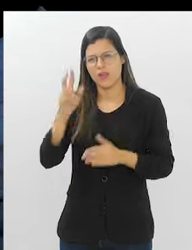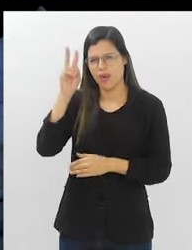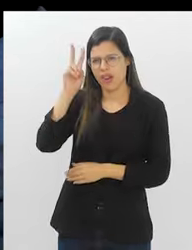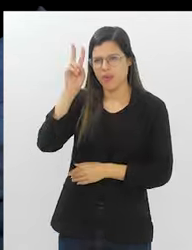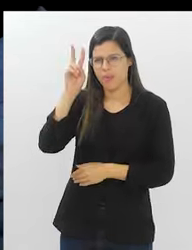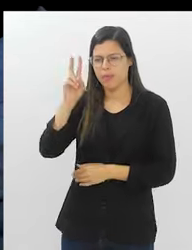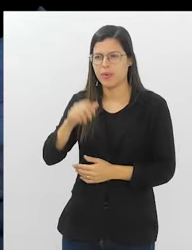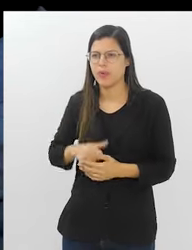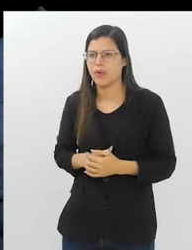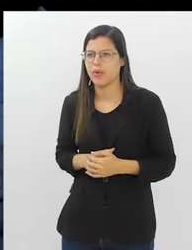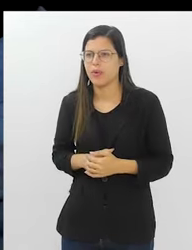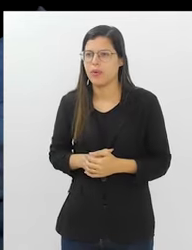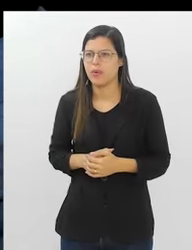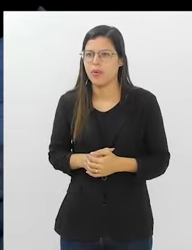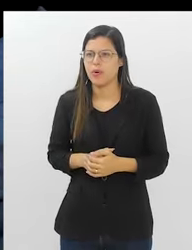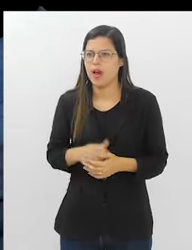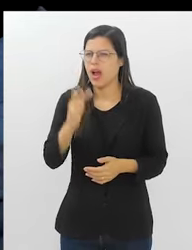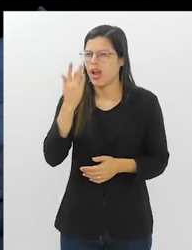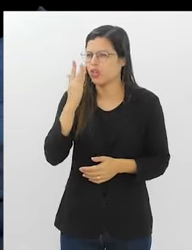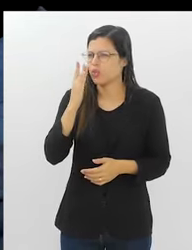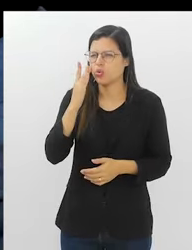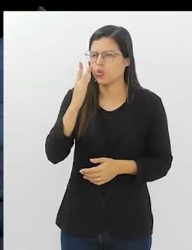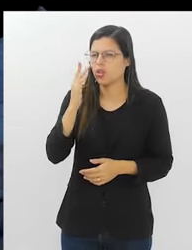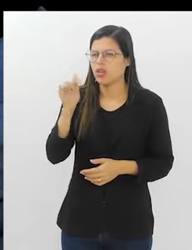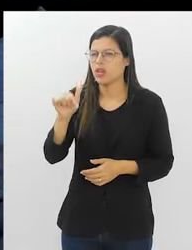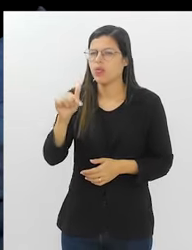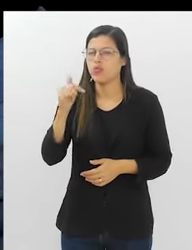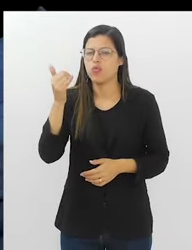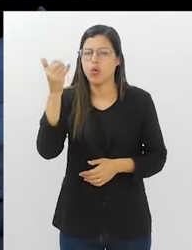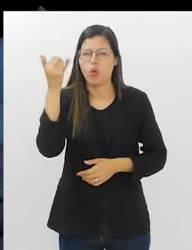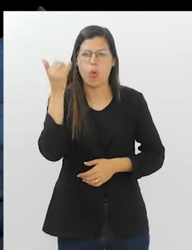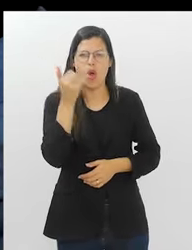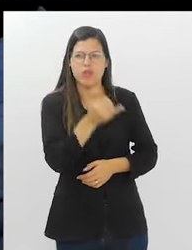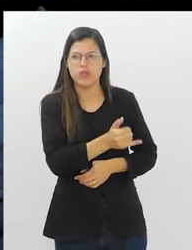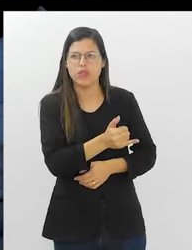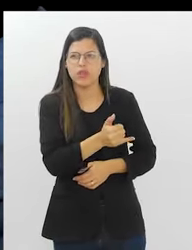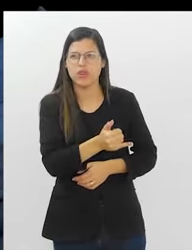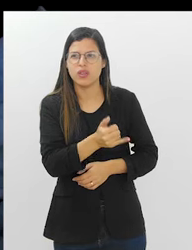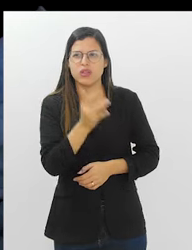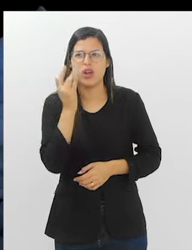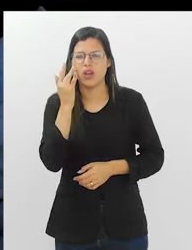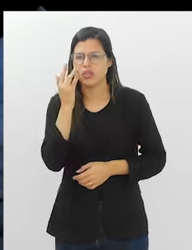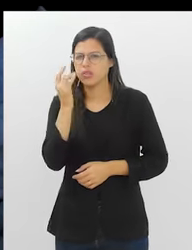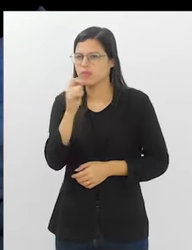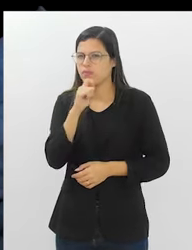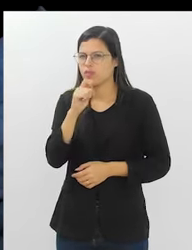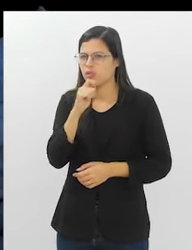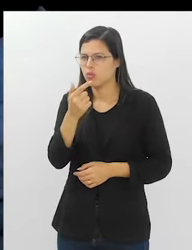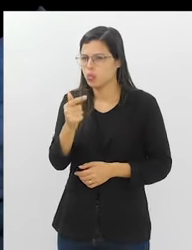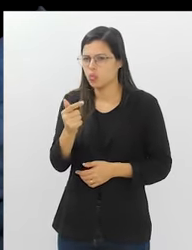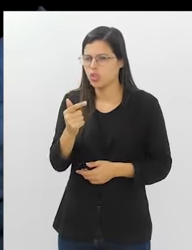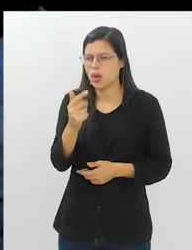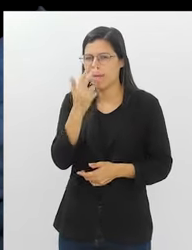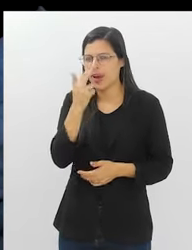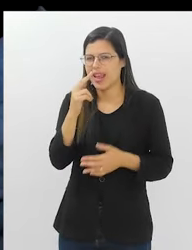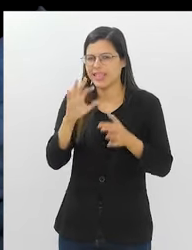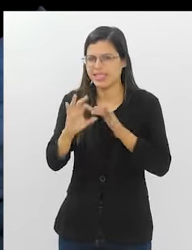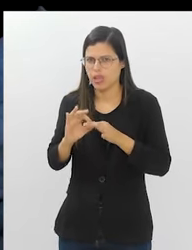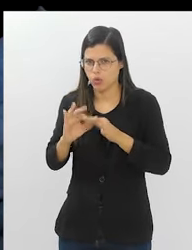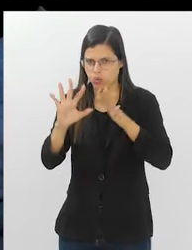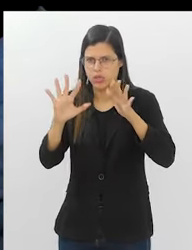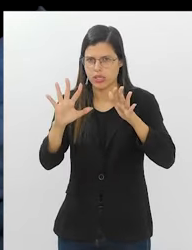pelo que eu me lembro, não foi ele. Foi um recado. Acho que ele não tinha ainda...